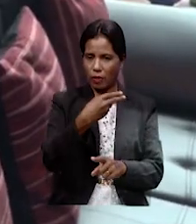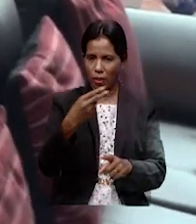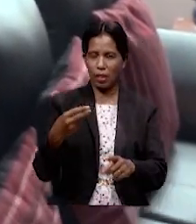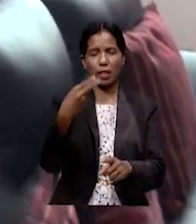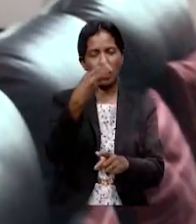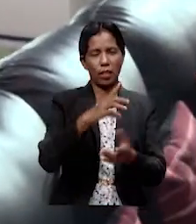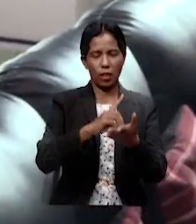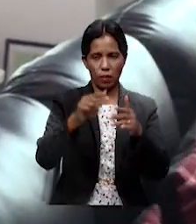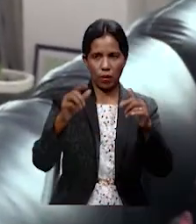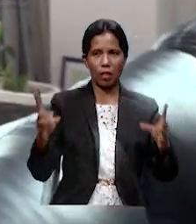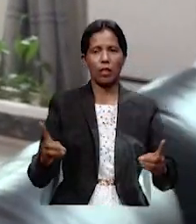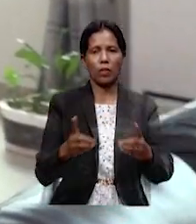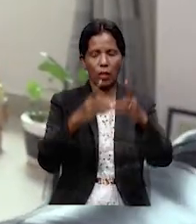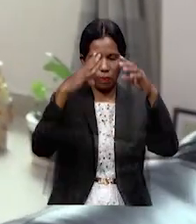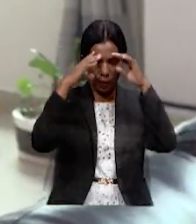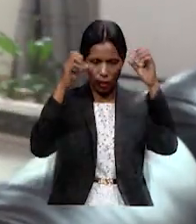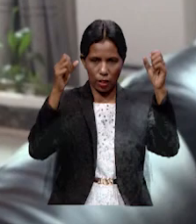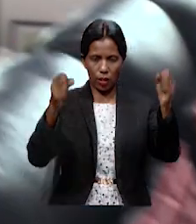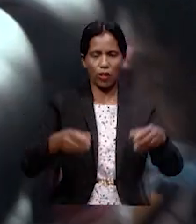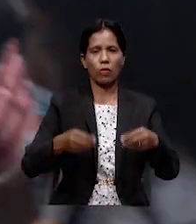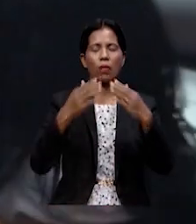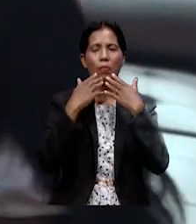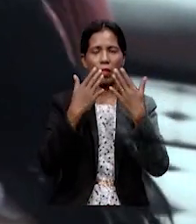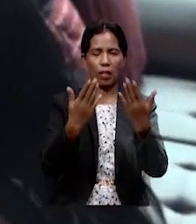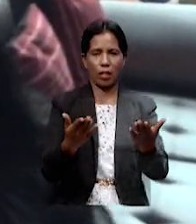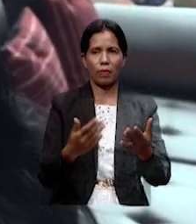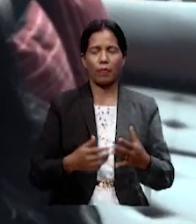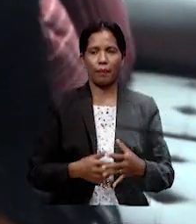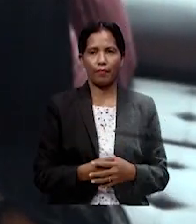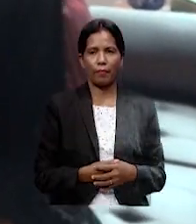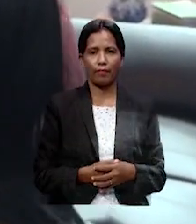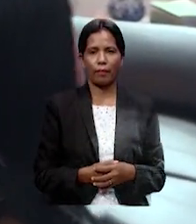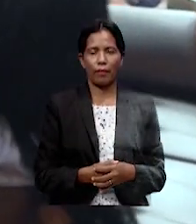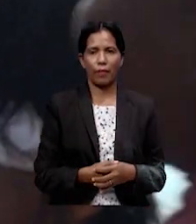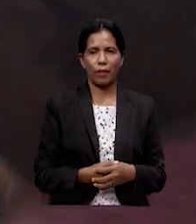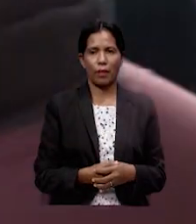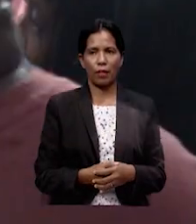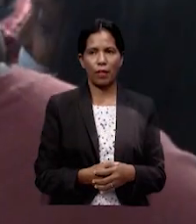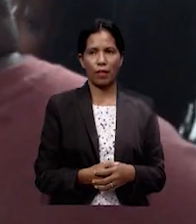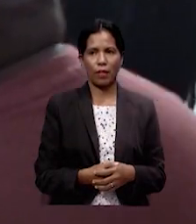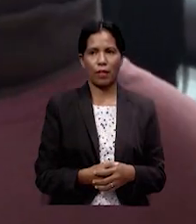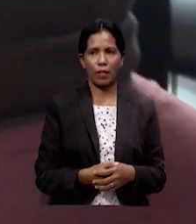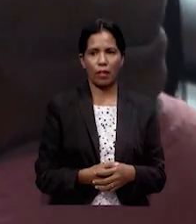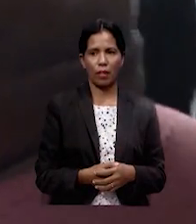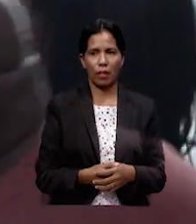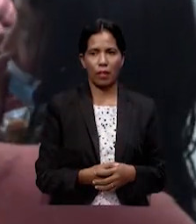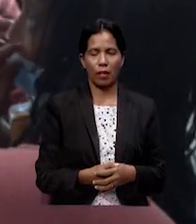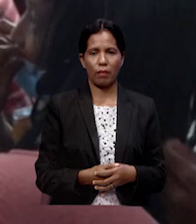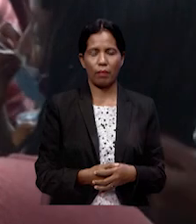semana né, bahasoro o Presidente da República, onde foi agradecimento. Ah, o corpo em cedo, pana. Agora eu